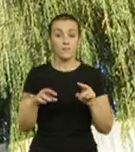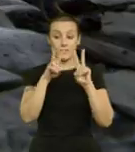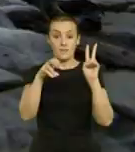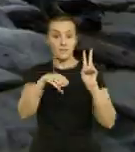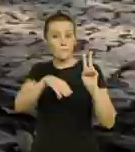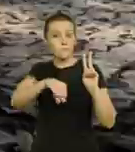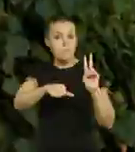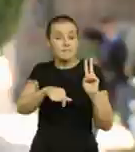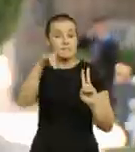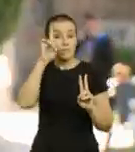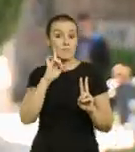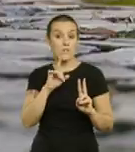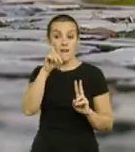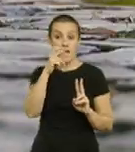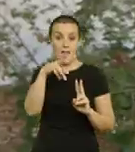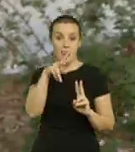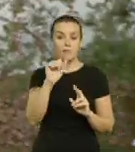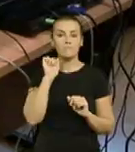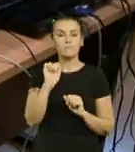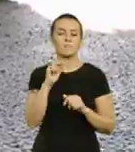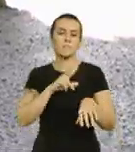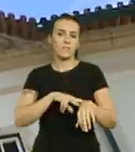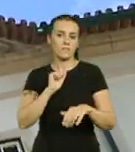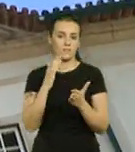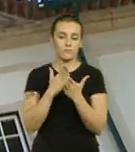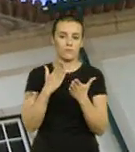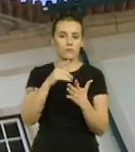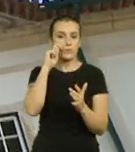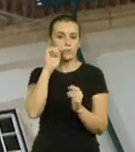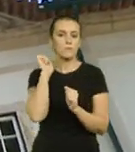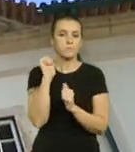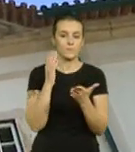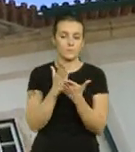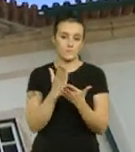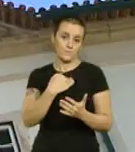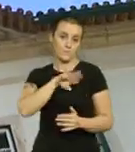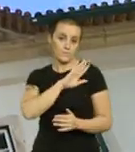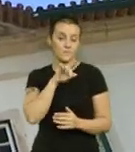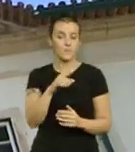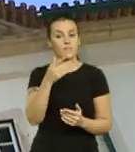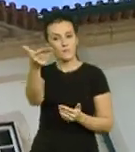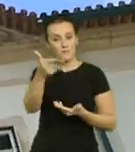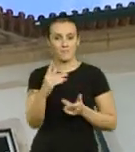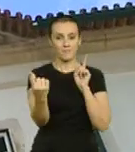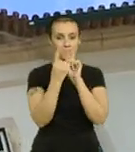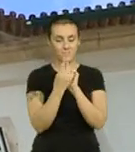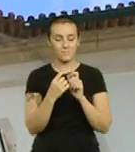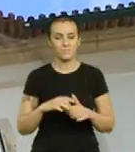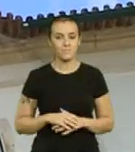Na rubrica Sítios, Ana Paula Paes, diretora da Escola de Hotelaria e Turismo de Coimbra, é a nossa